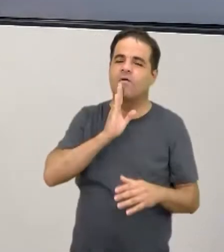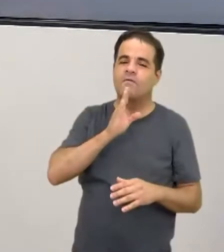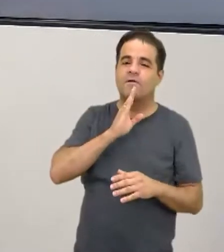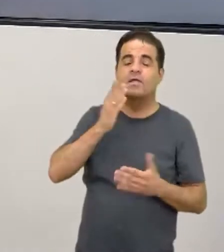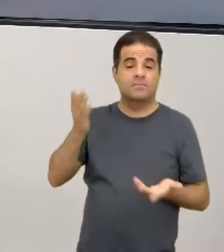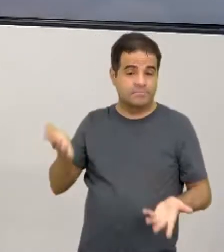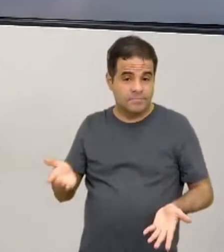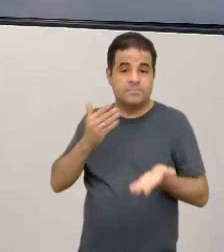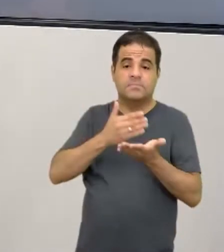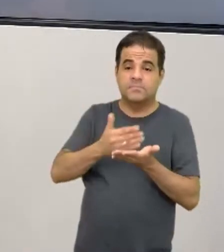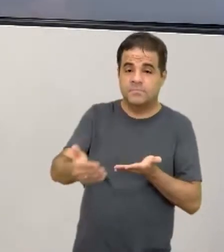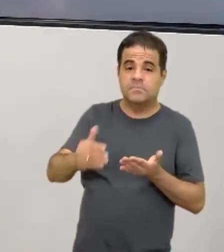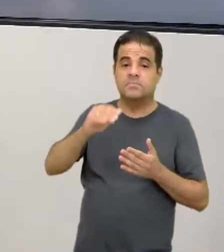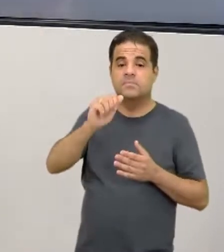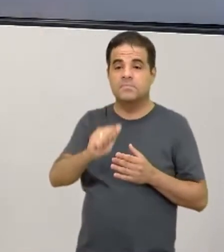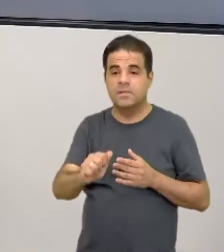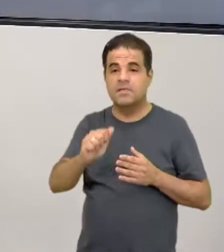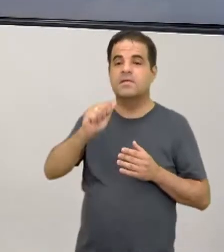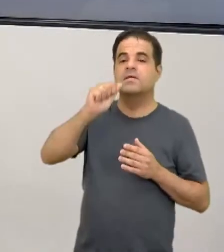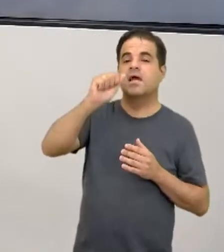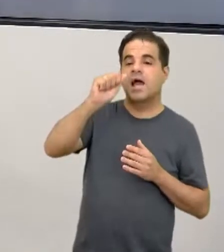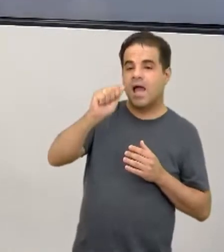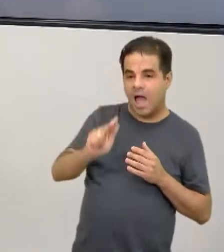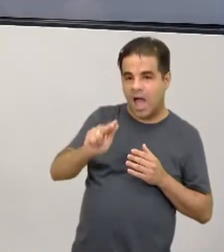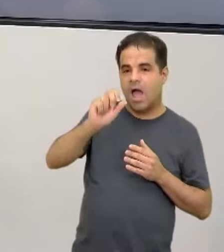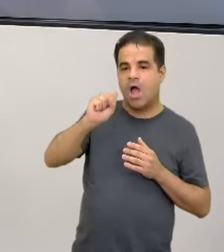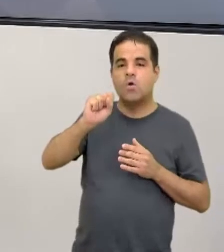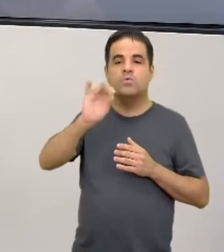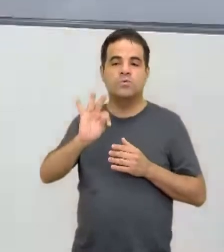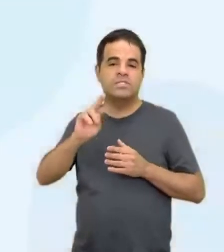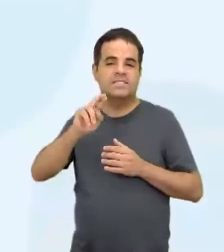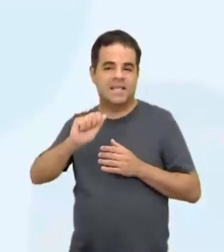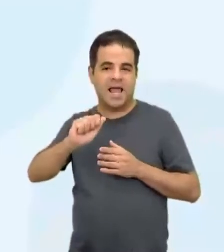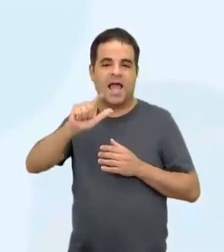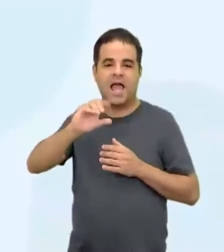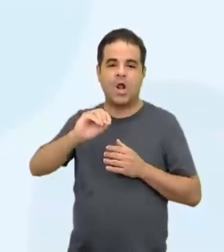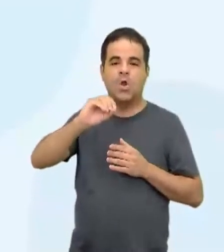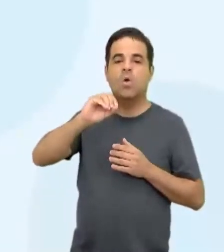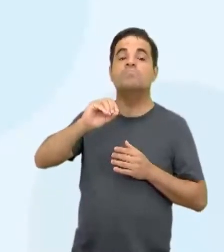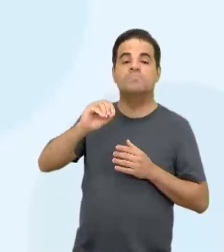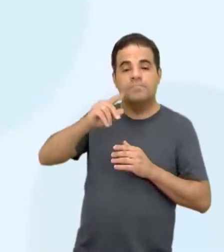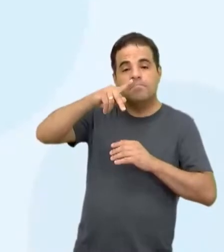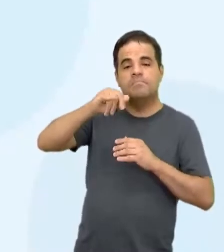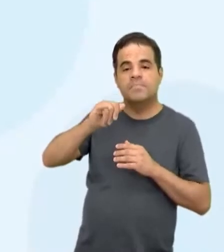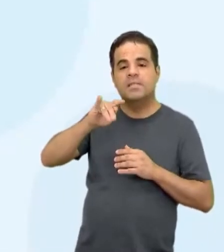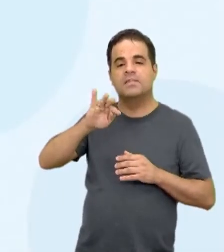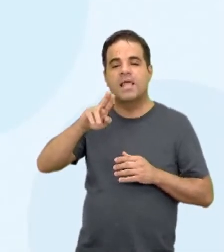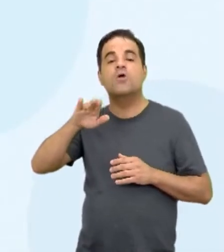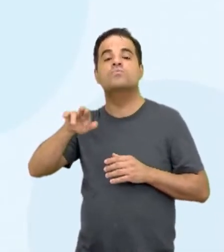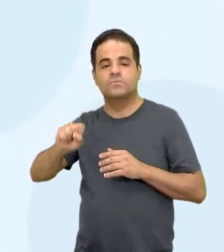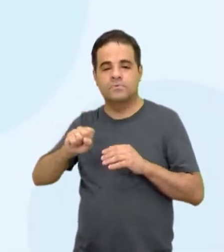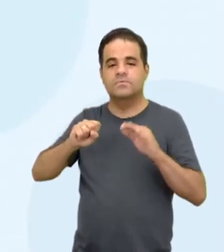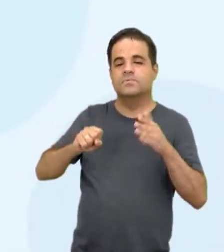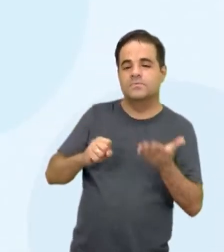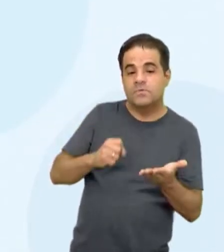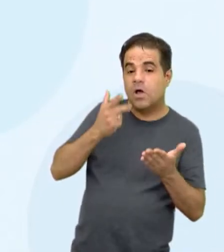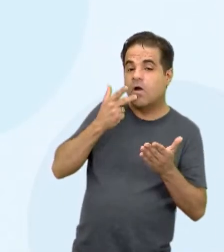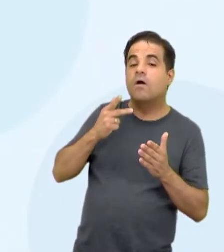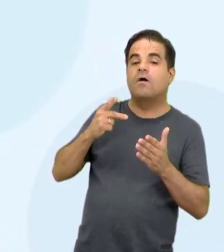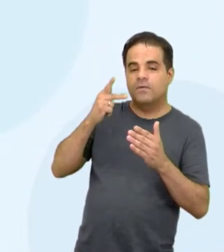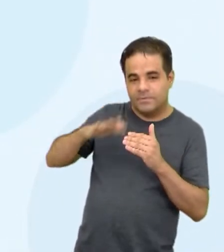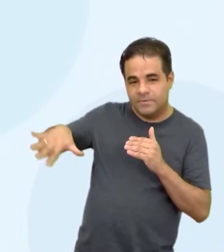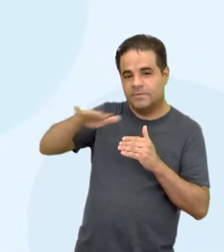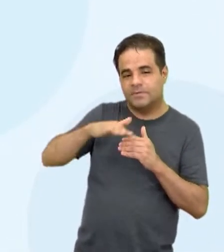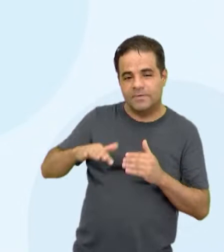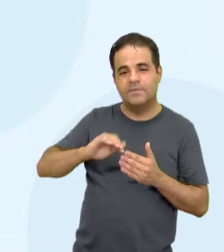por exemplo, a partir do Australopithecus e os Homos, que vem aí em seguida. Então a gente entra primeiro com